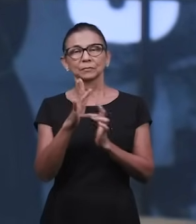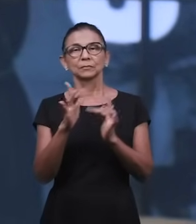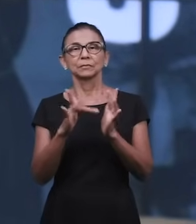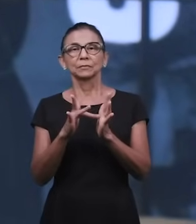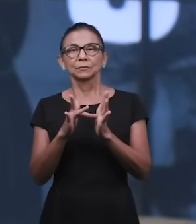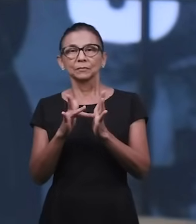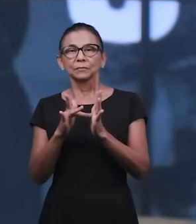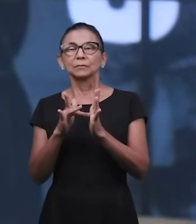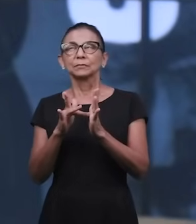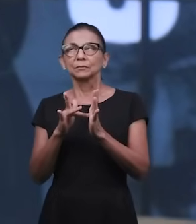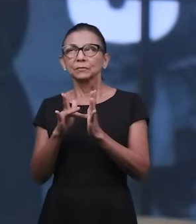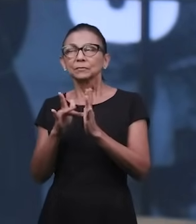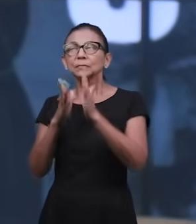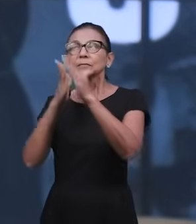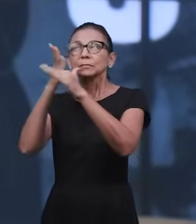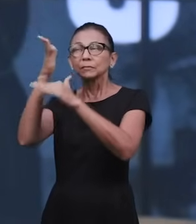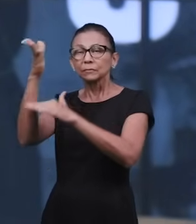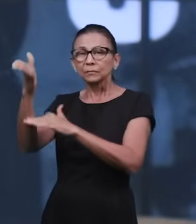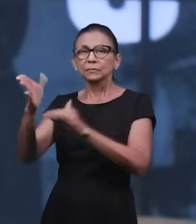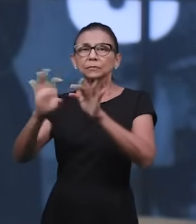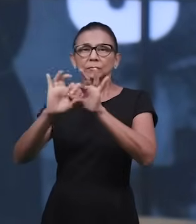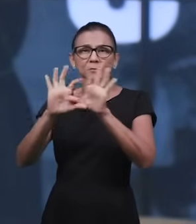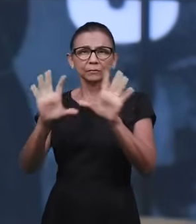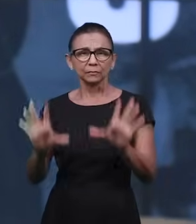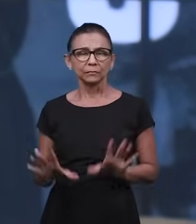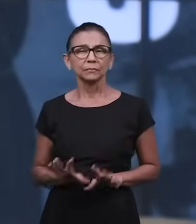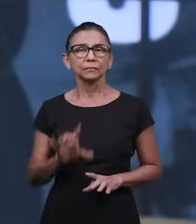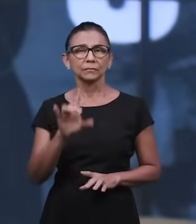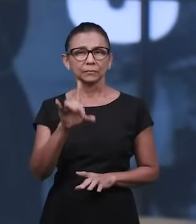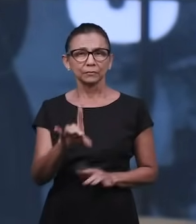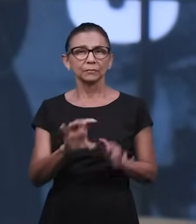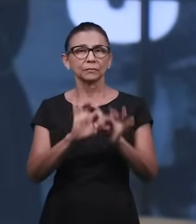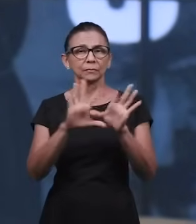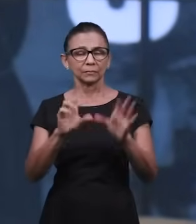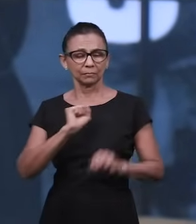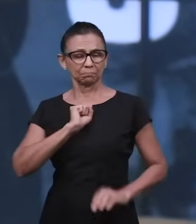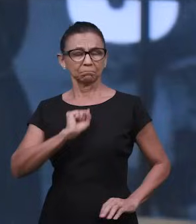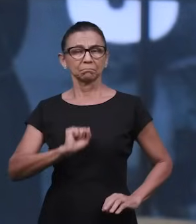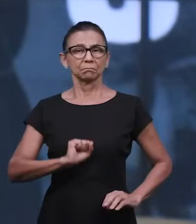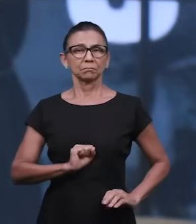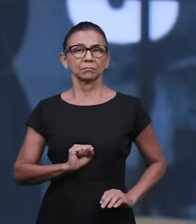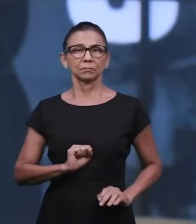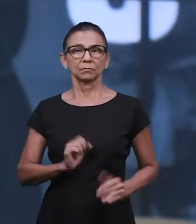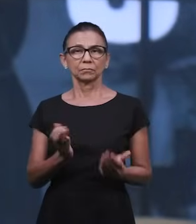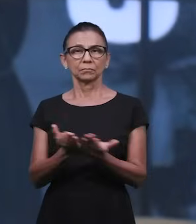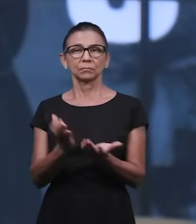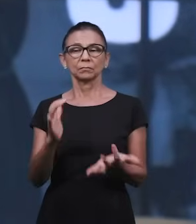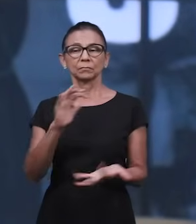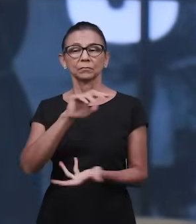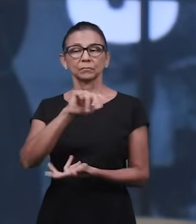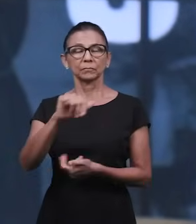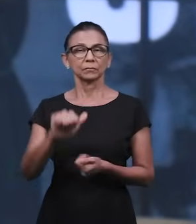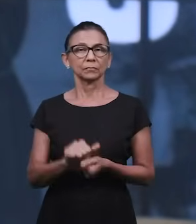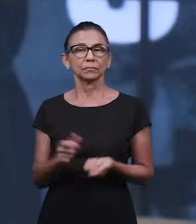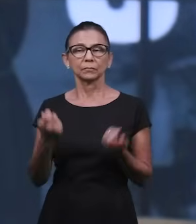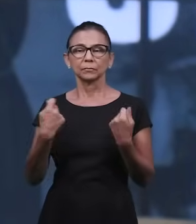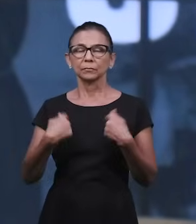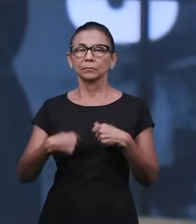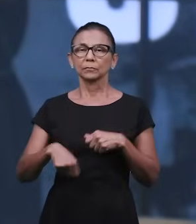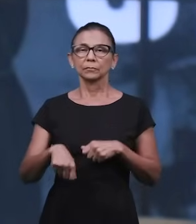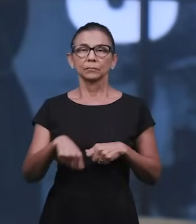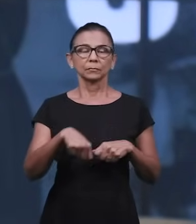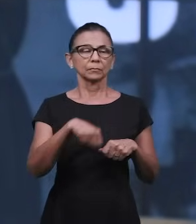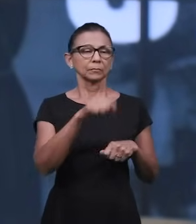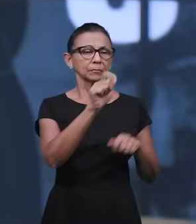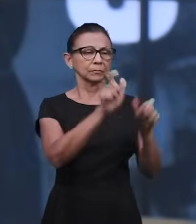isso livremente, você pode executar o seu sacerdócio universal de crente, porque você não precisa de outros mediadores para